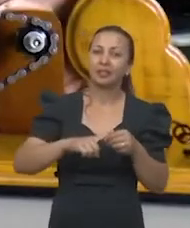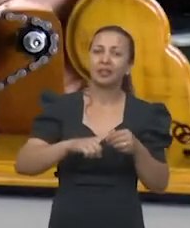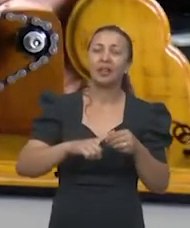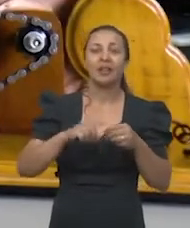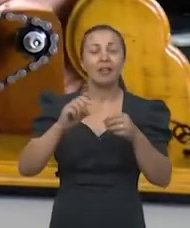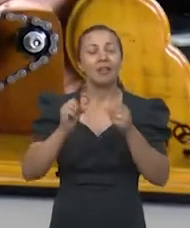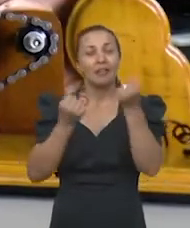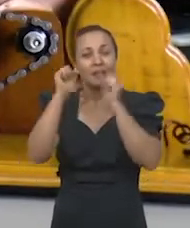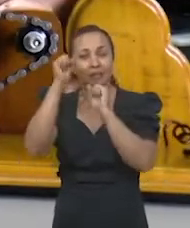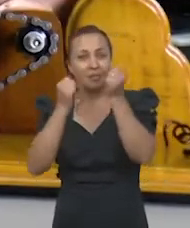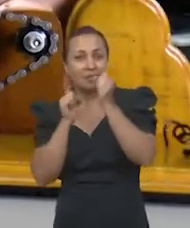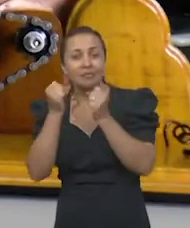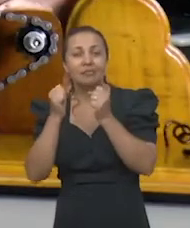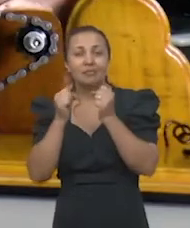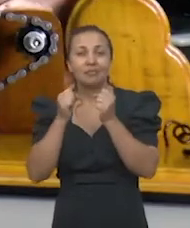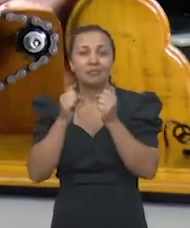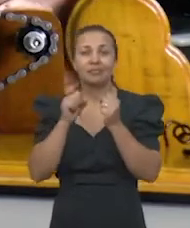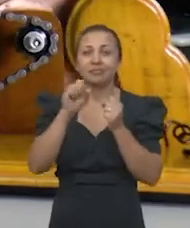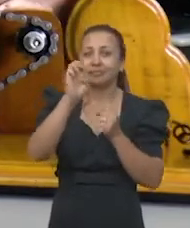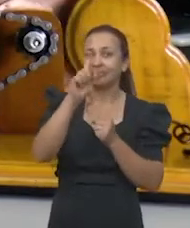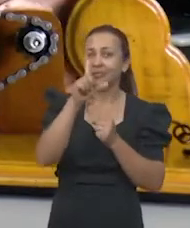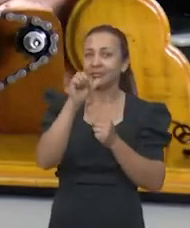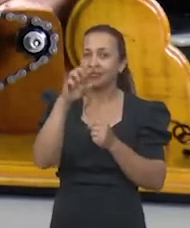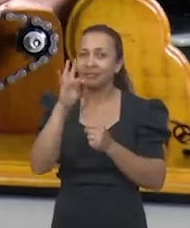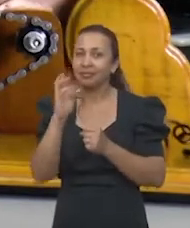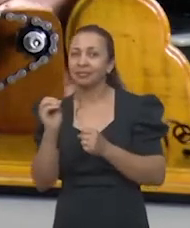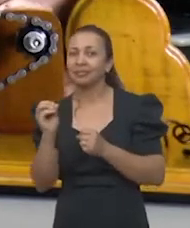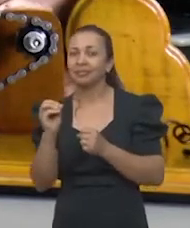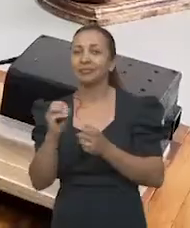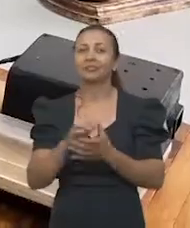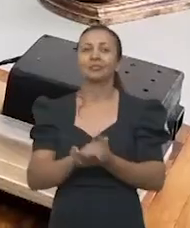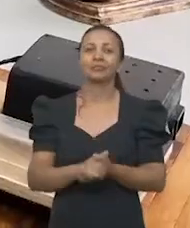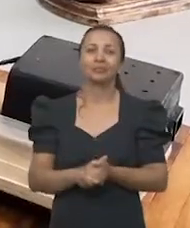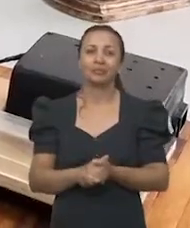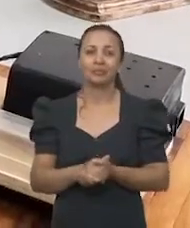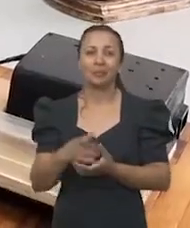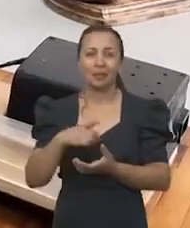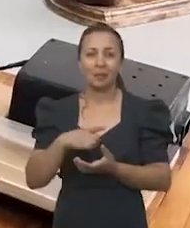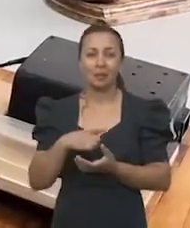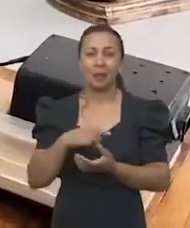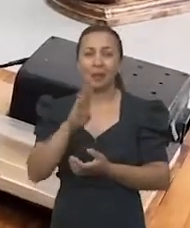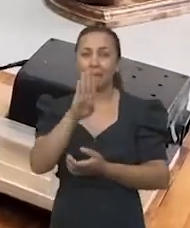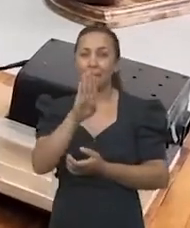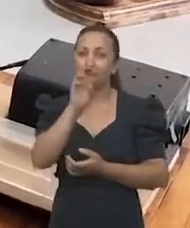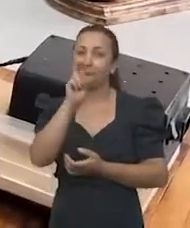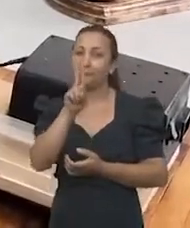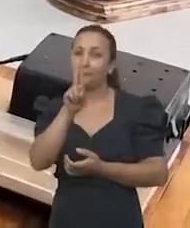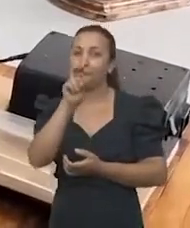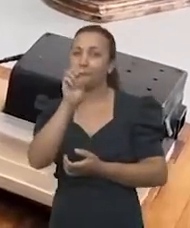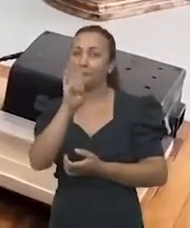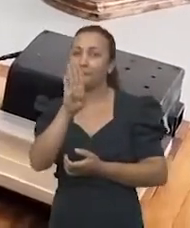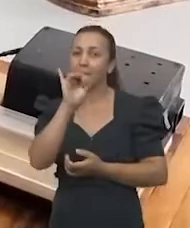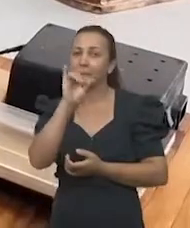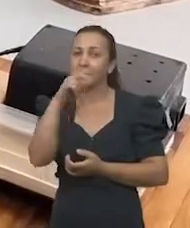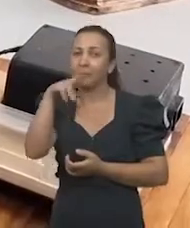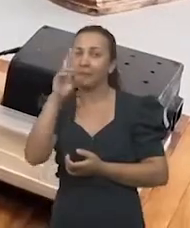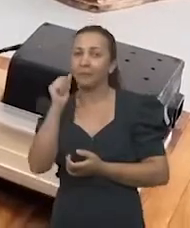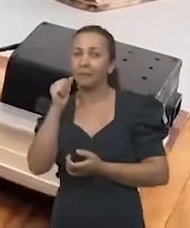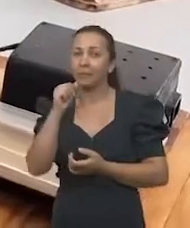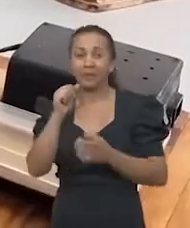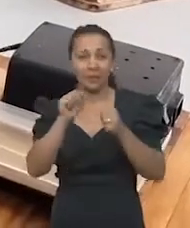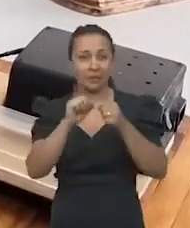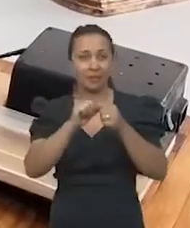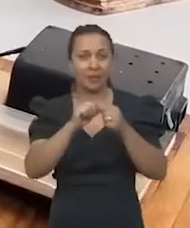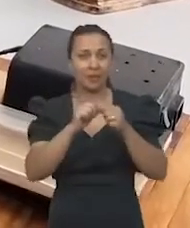aparelhos eletromagnéticos, eletrodinâmicos e por aí vai. Então é o seguinte, essa bobina aqui a gente criou mais